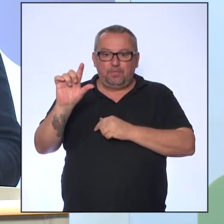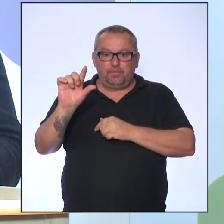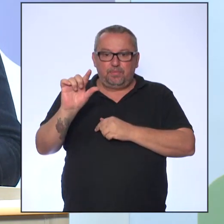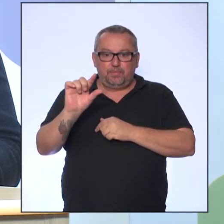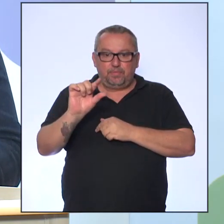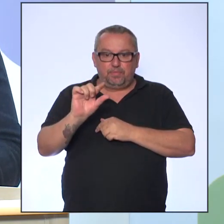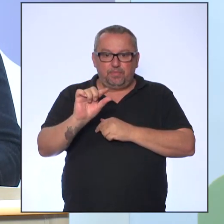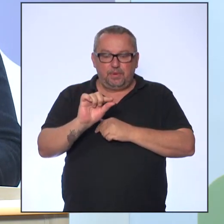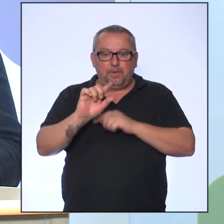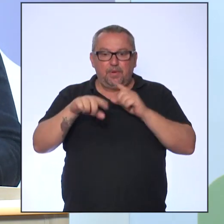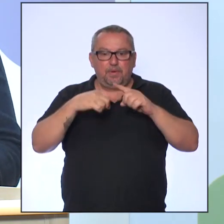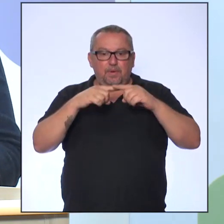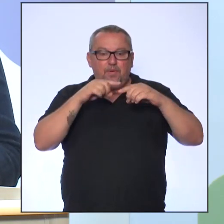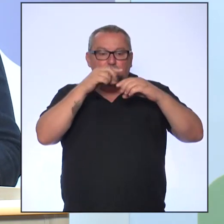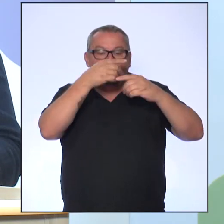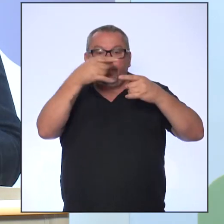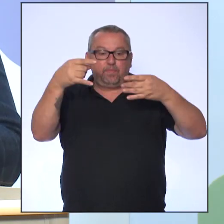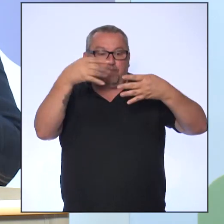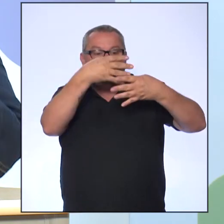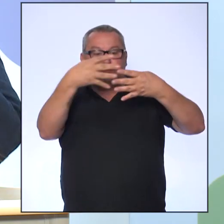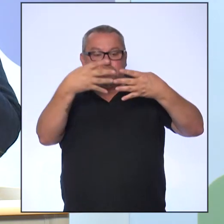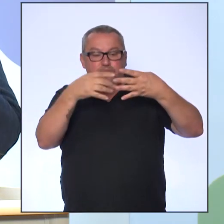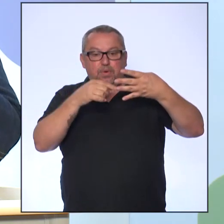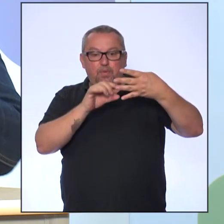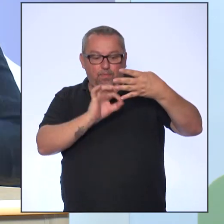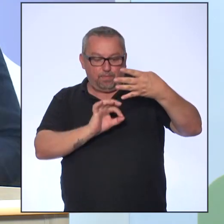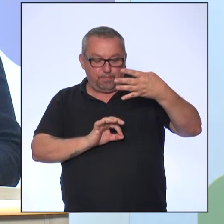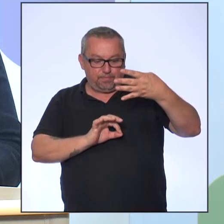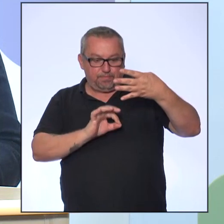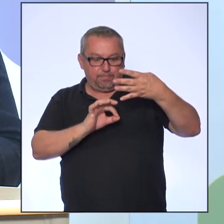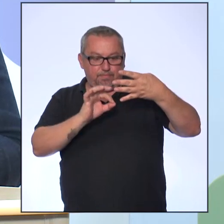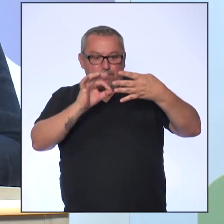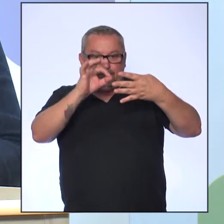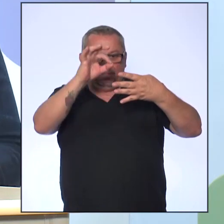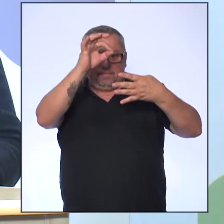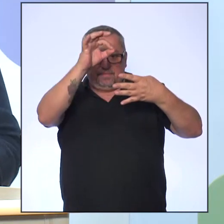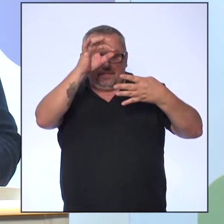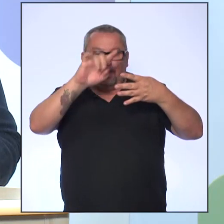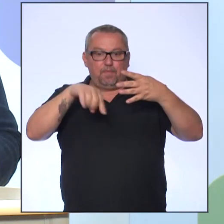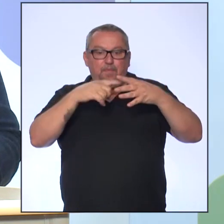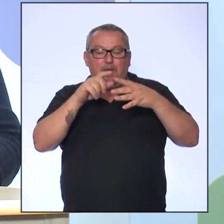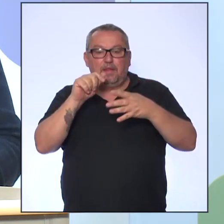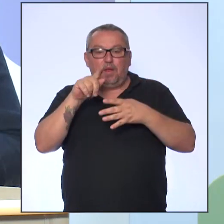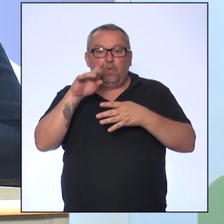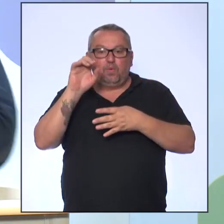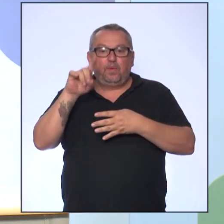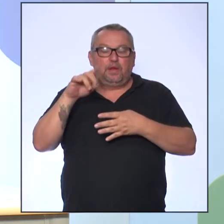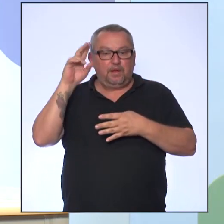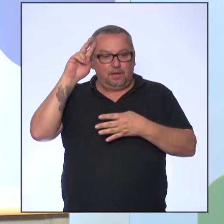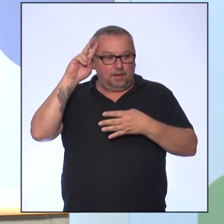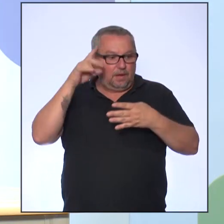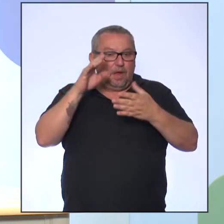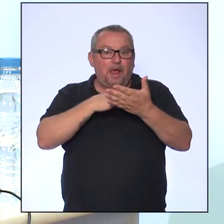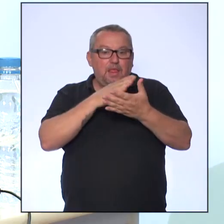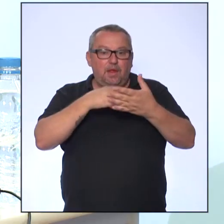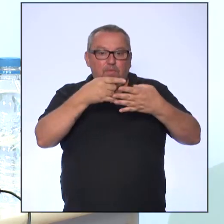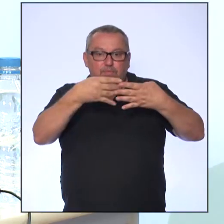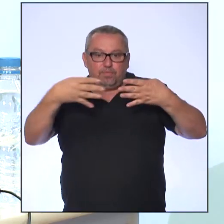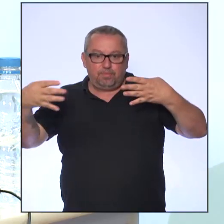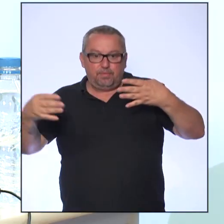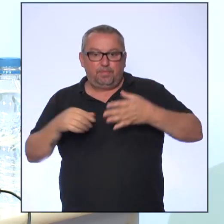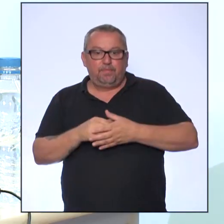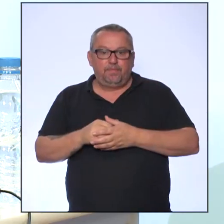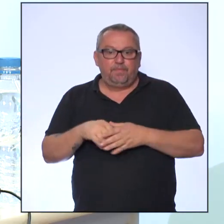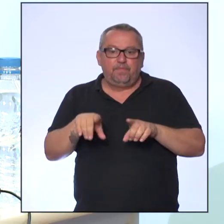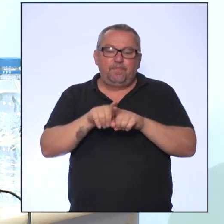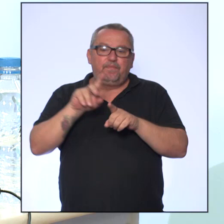nota, mais grave é o som dela. Quanto mais acima da pauta ela estiver grafada, mais agudo será o som. Bom, pessoal, a professora Márcia